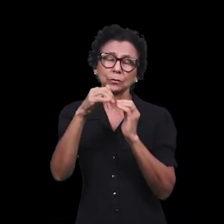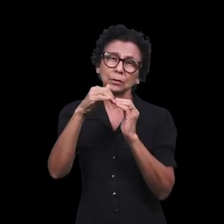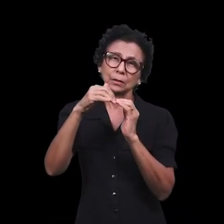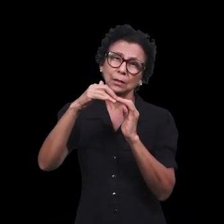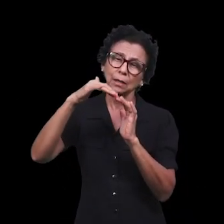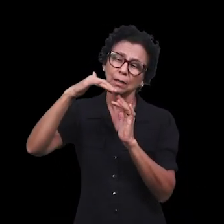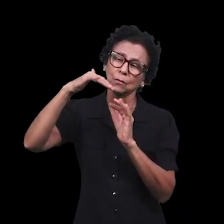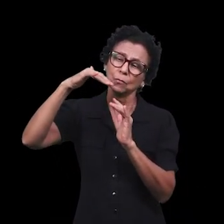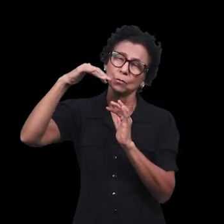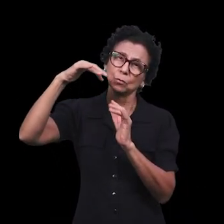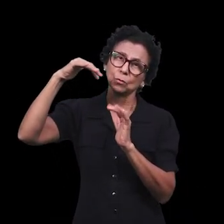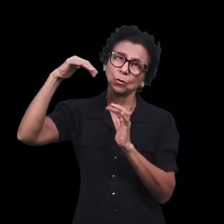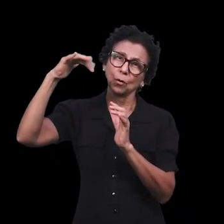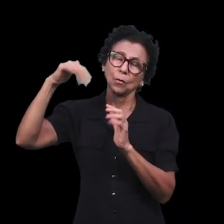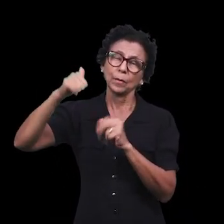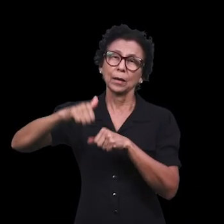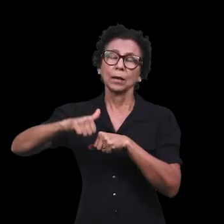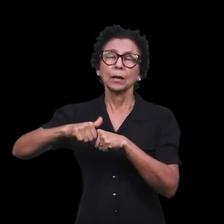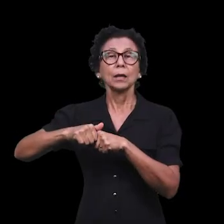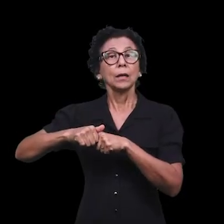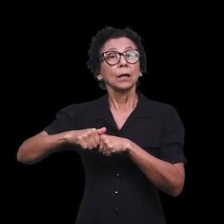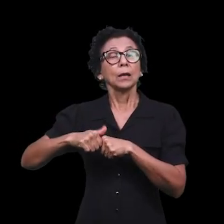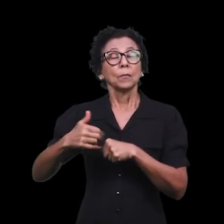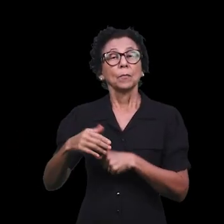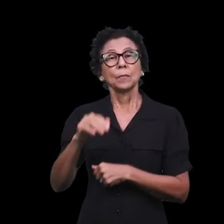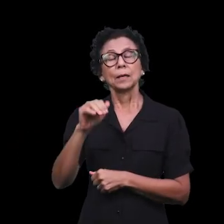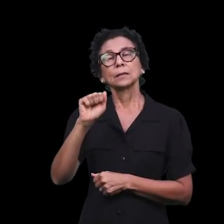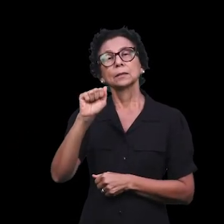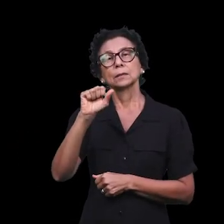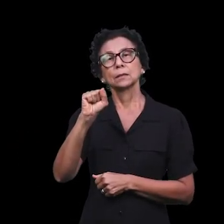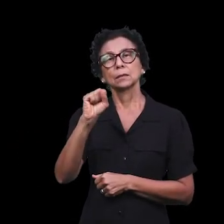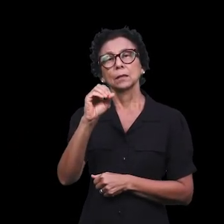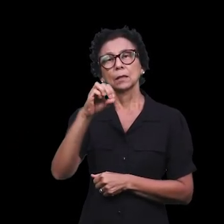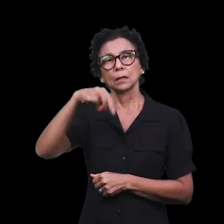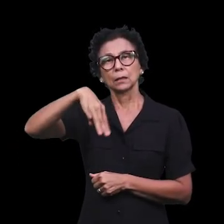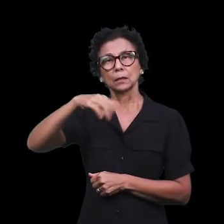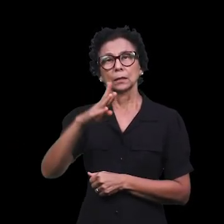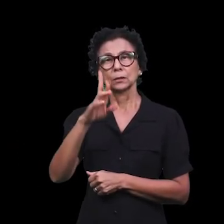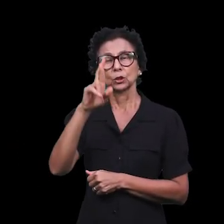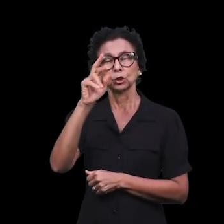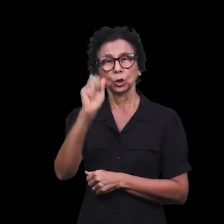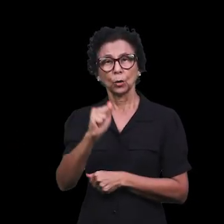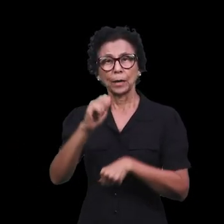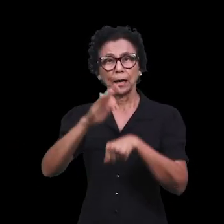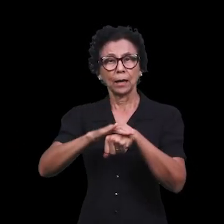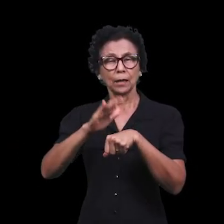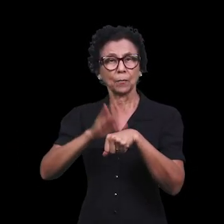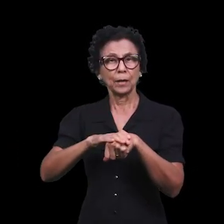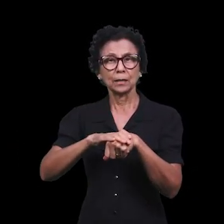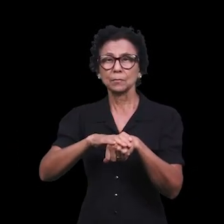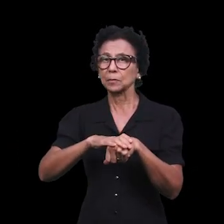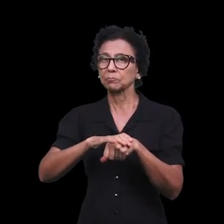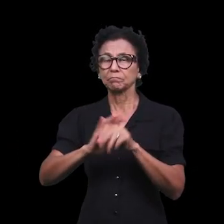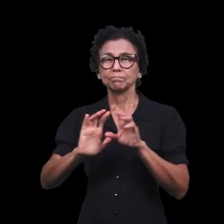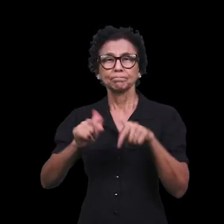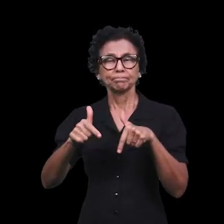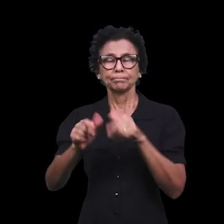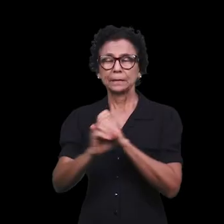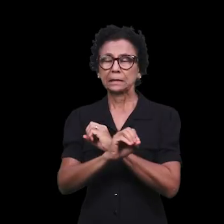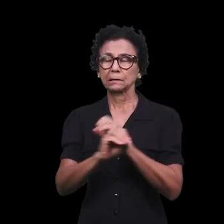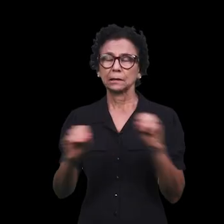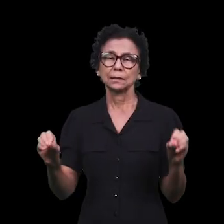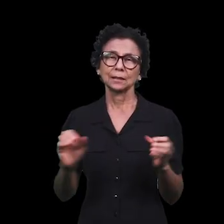causa desses gases, mas a luz por si só não consegue gerar sombra dela mesma, porque ela é separada das trevas. Por isso Deus fez